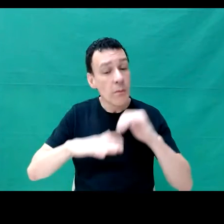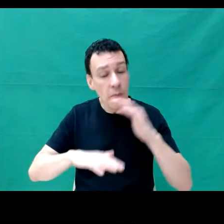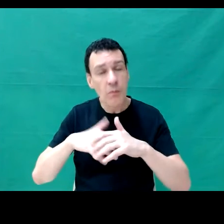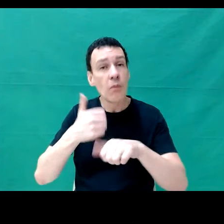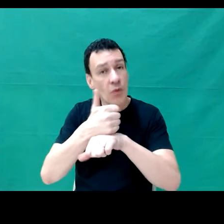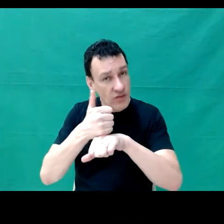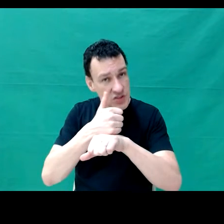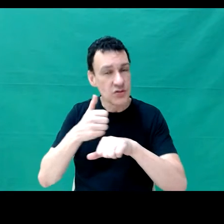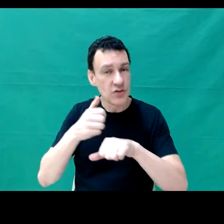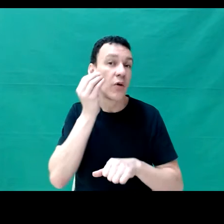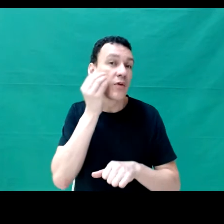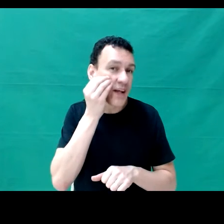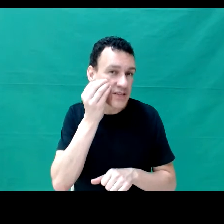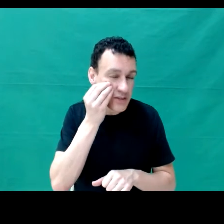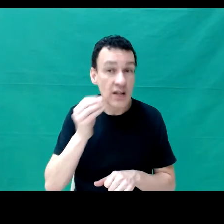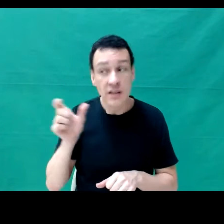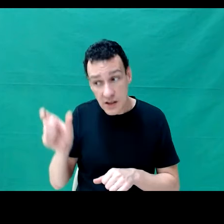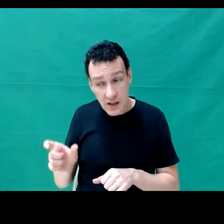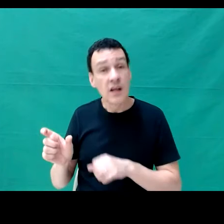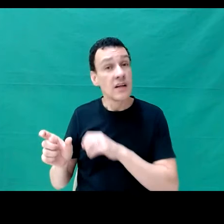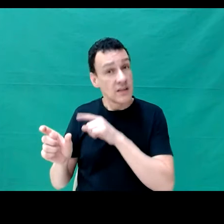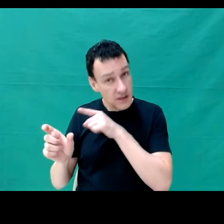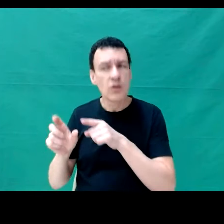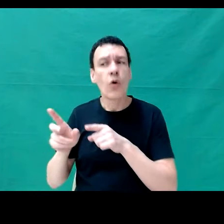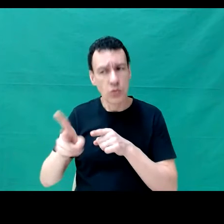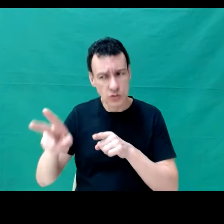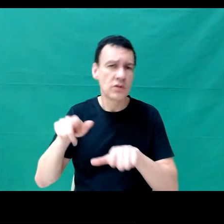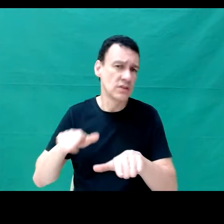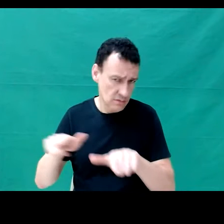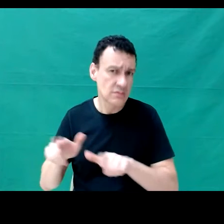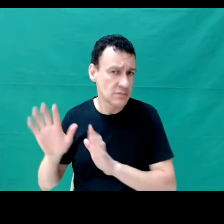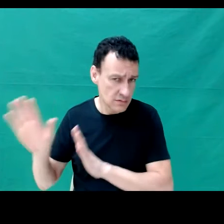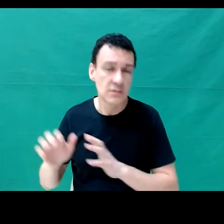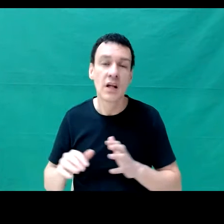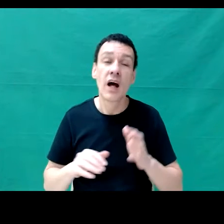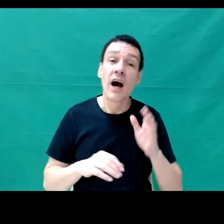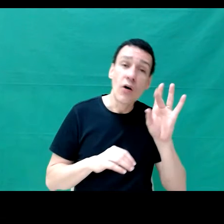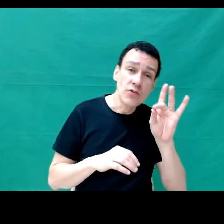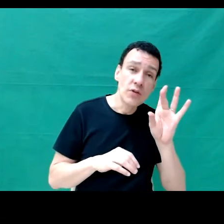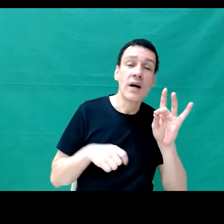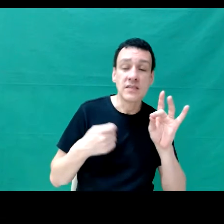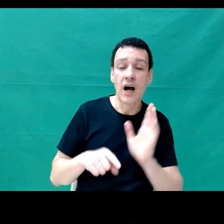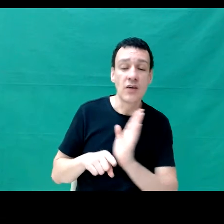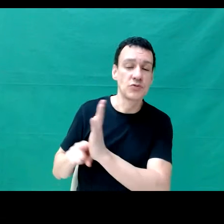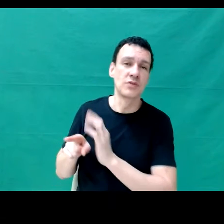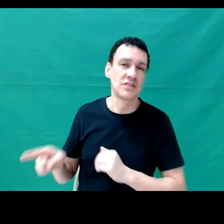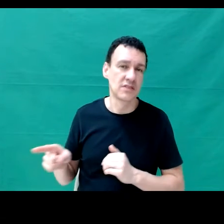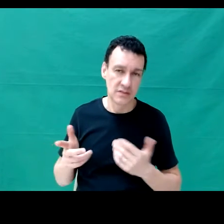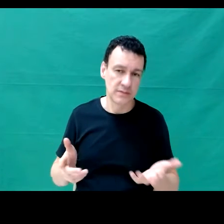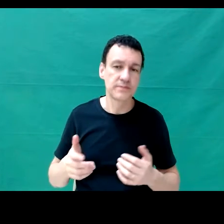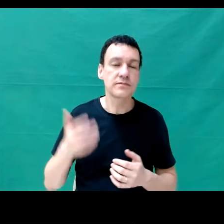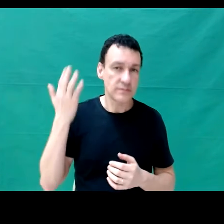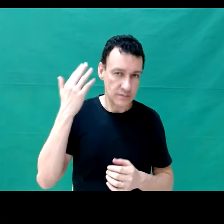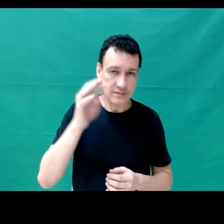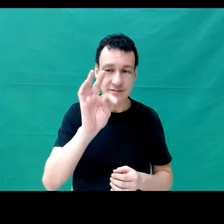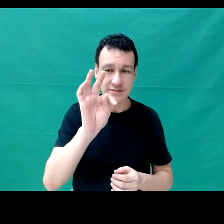para complementar a situação, né. Até que teve um painel, né, no nosso TDC que explicou, né, não acredite